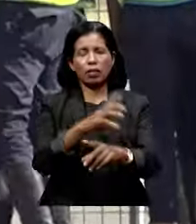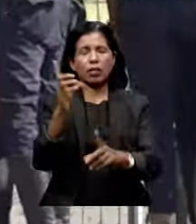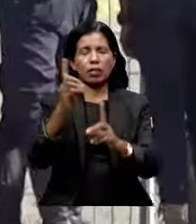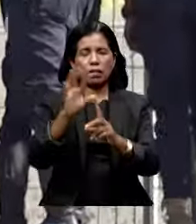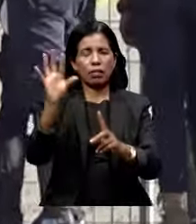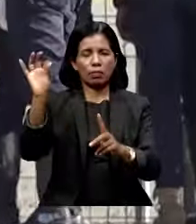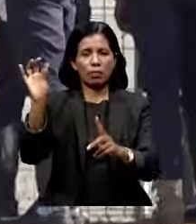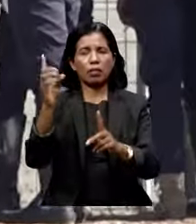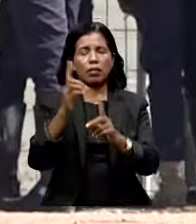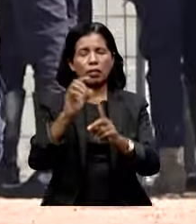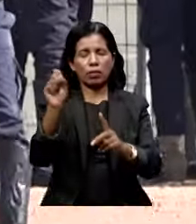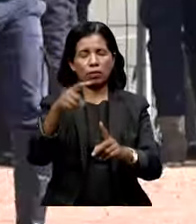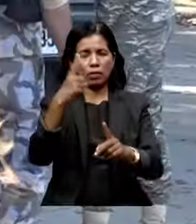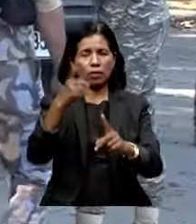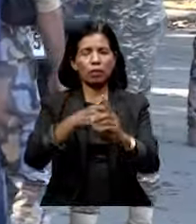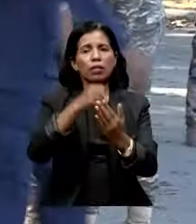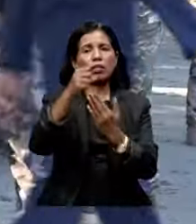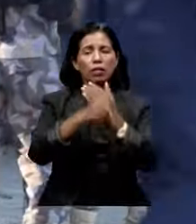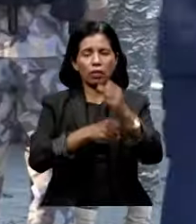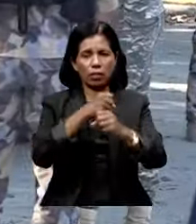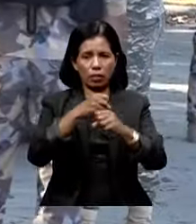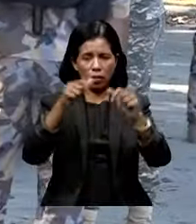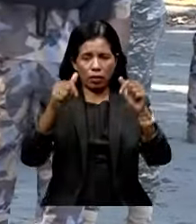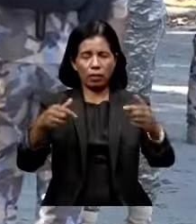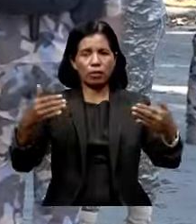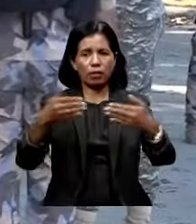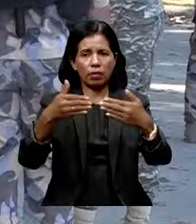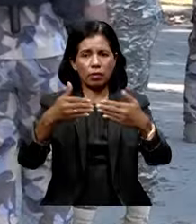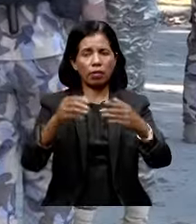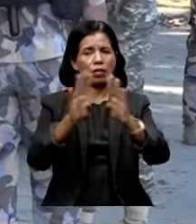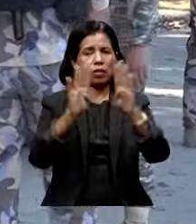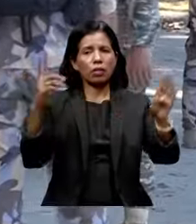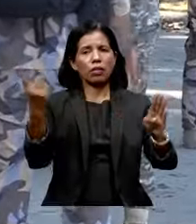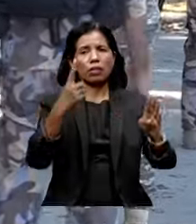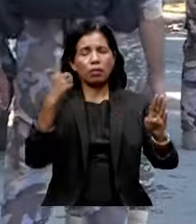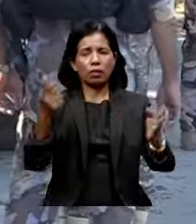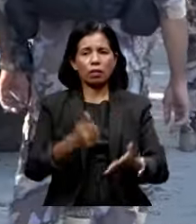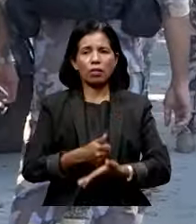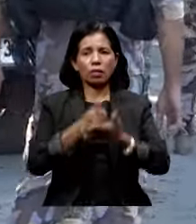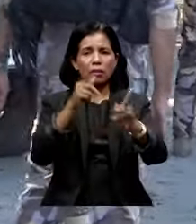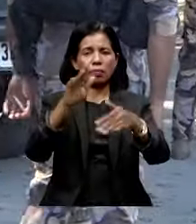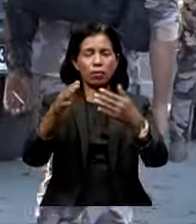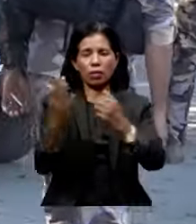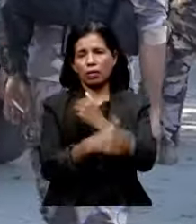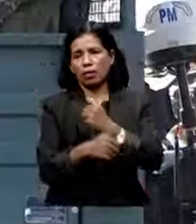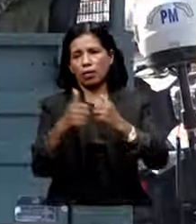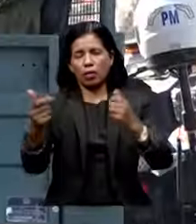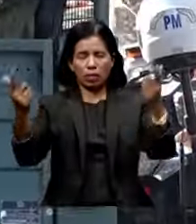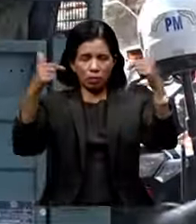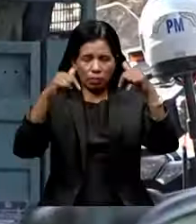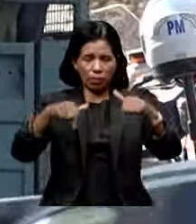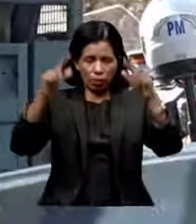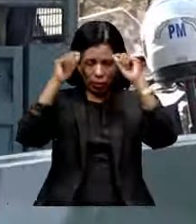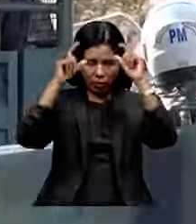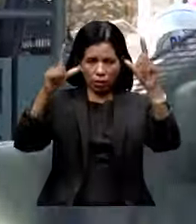Sia, Tolorong San Resinghat Fulan Stembro Tinane. Nune fronteira motaain sei loke na fatin ho di atende sidadang estrangeiro sira nebe makatu mai Timor